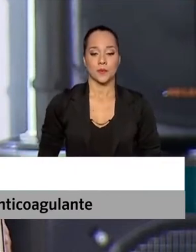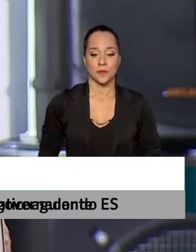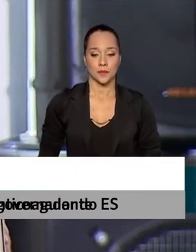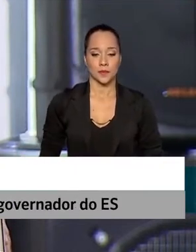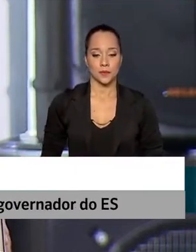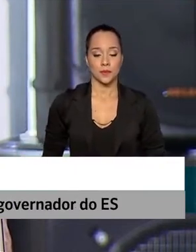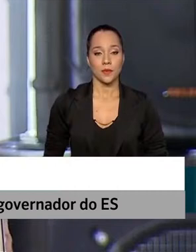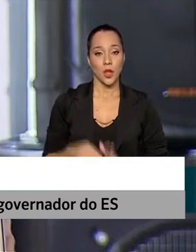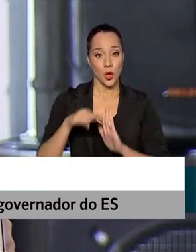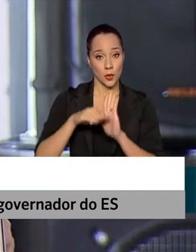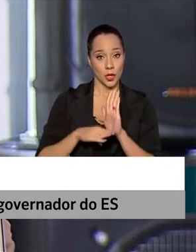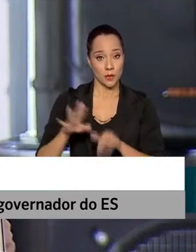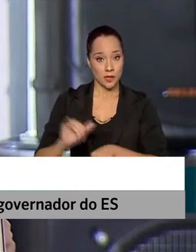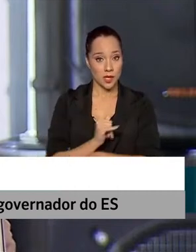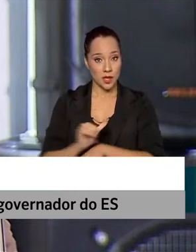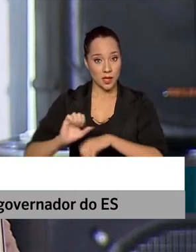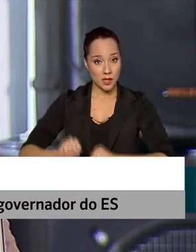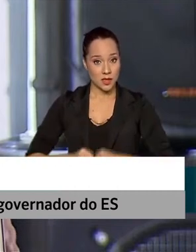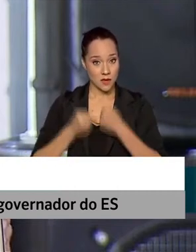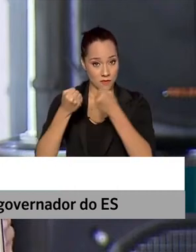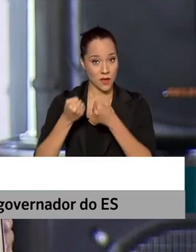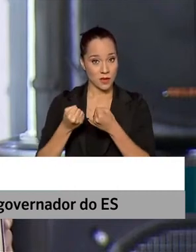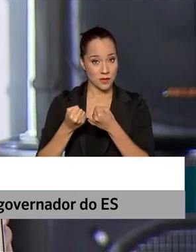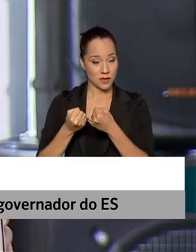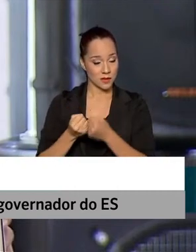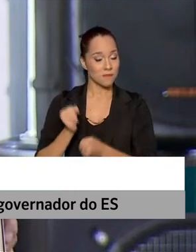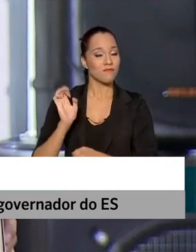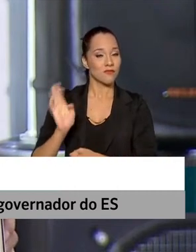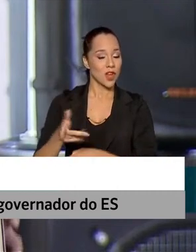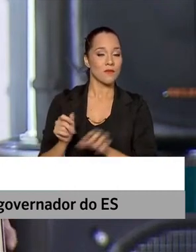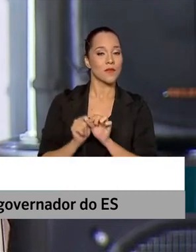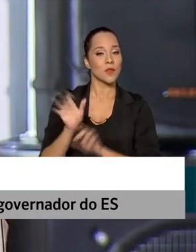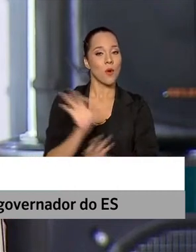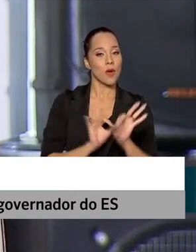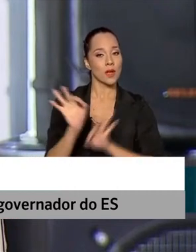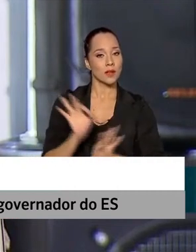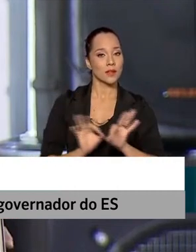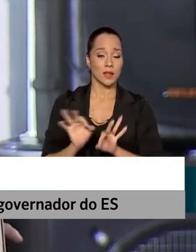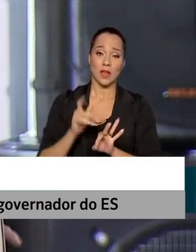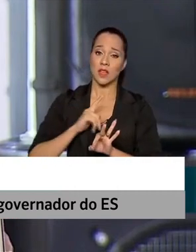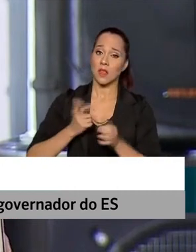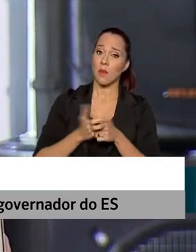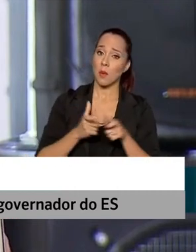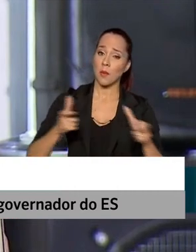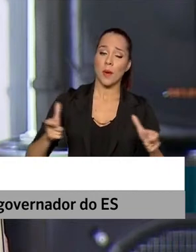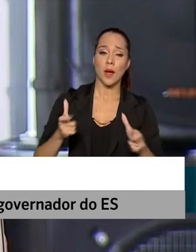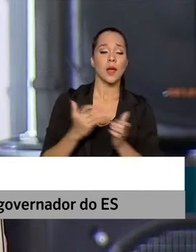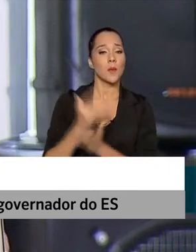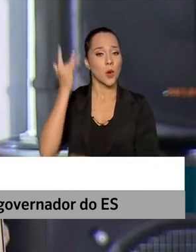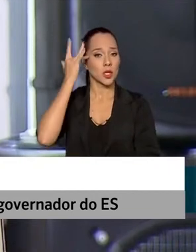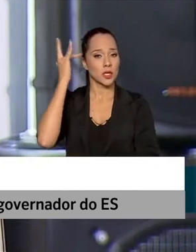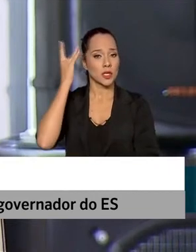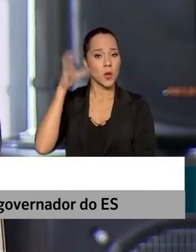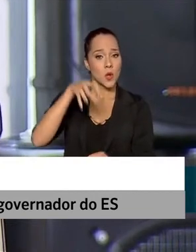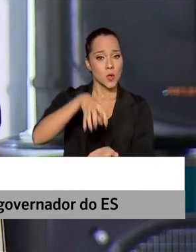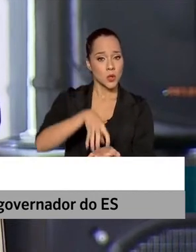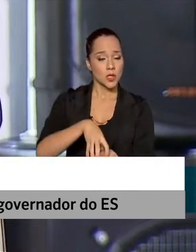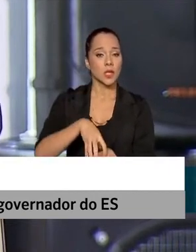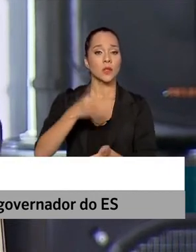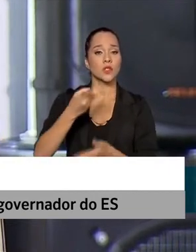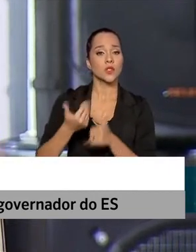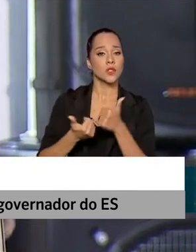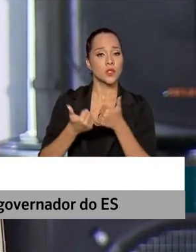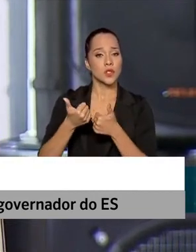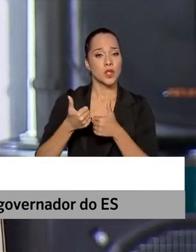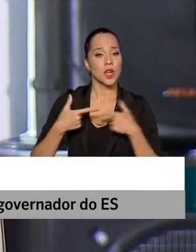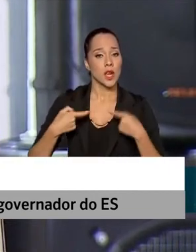O Programa Estratégico Defesa e Cibernética foi reorganizado e contou com a ampliação e modernização do Centro de Instrução de Guerra